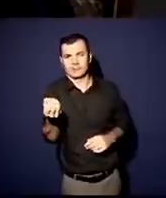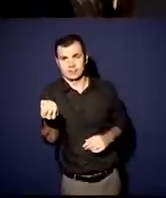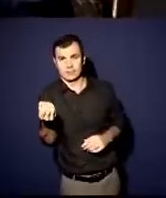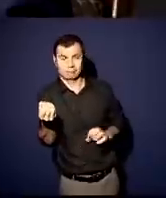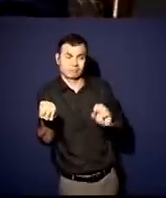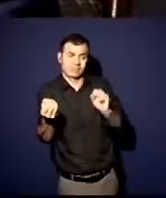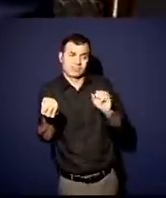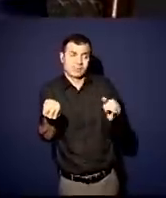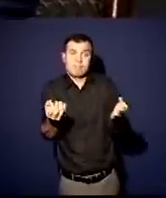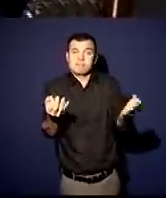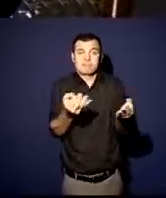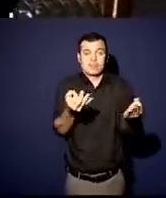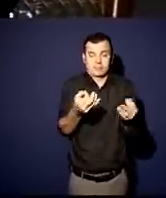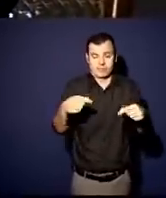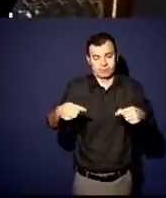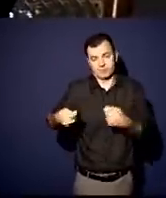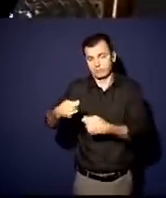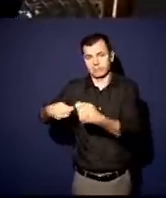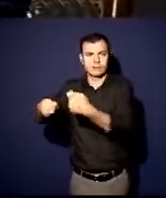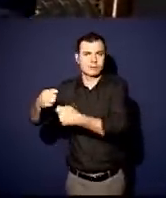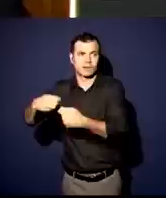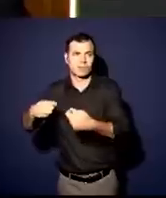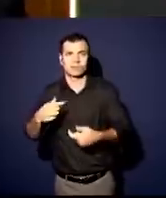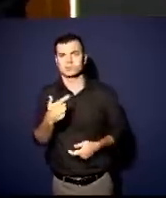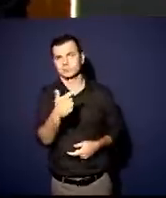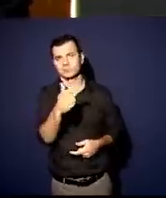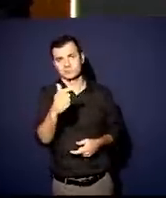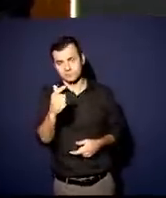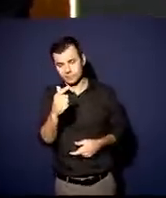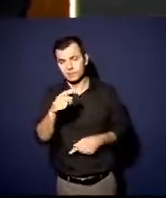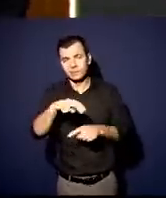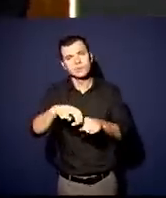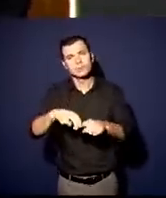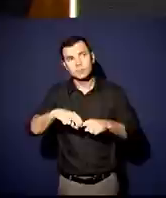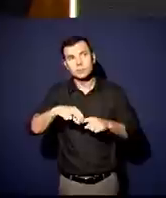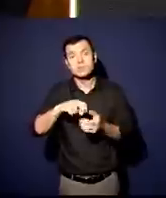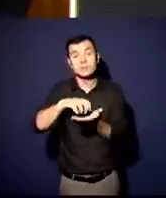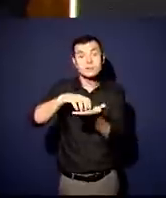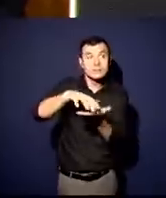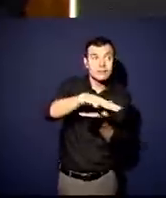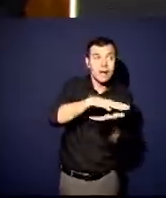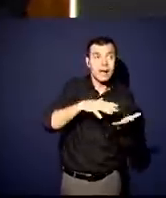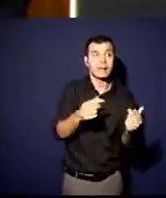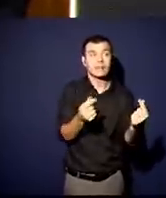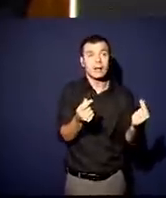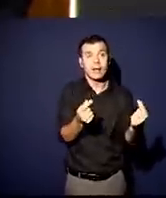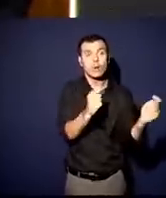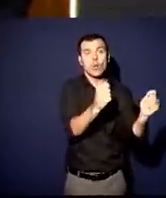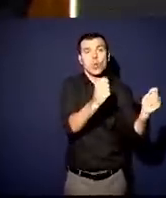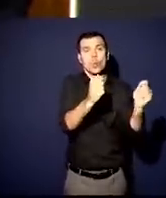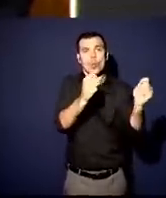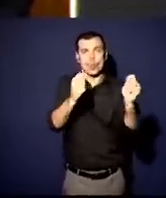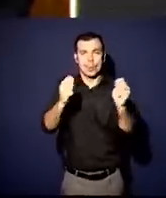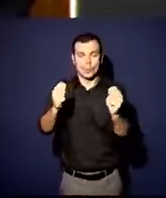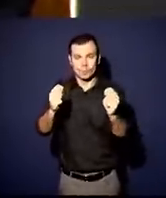nosso negócio não existia, né? Essa é a beleza da economia, né? E essa é a beleza do nosso negócio. Eu tenho outras coisas para falar